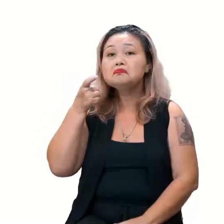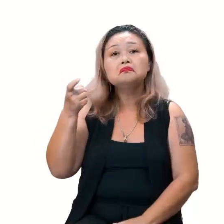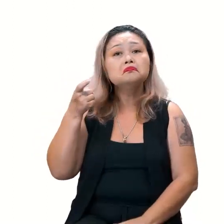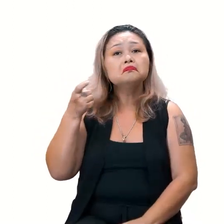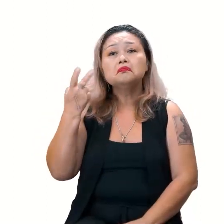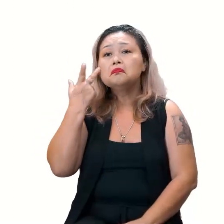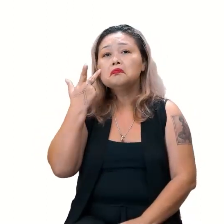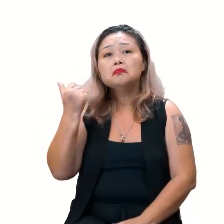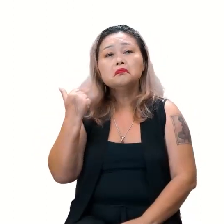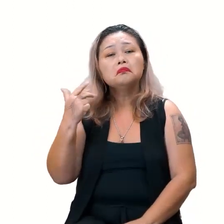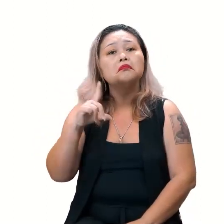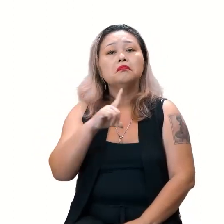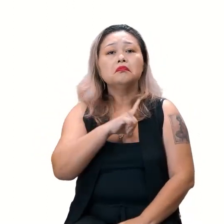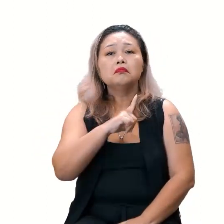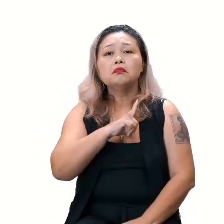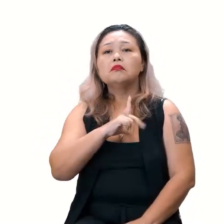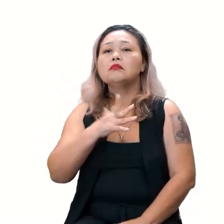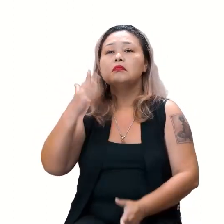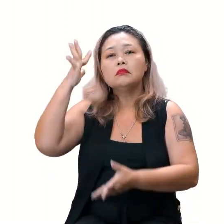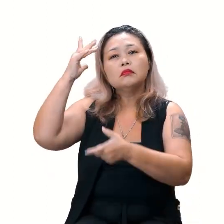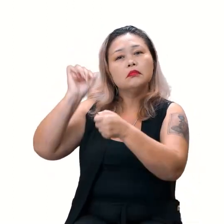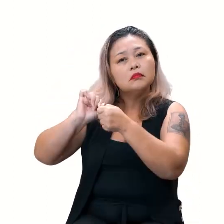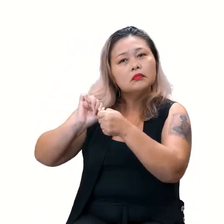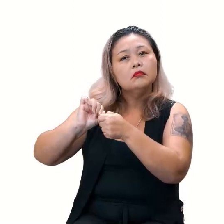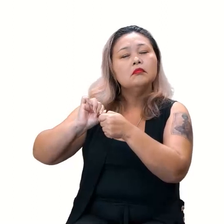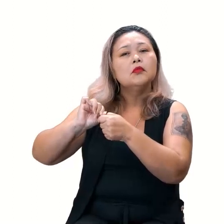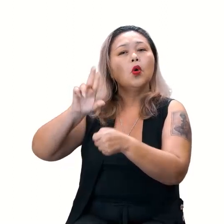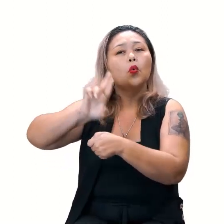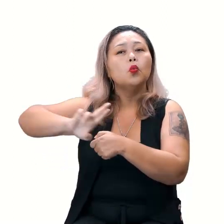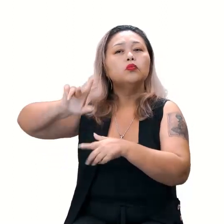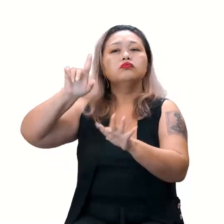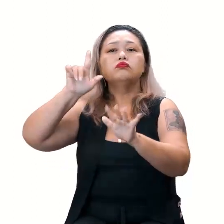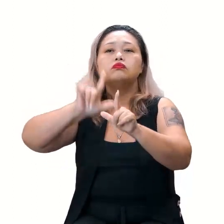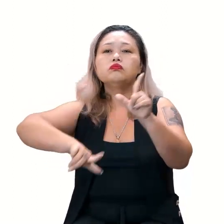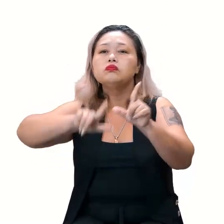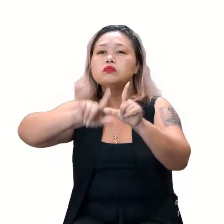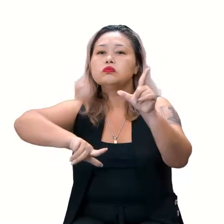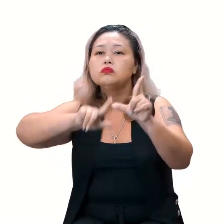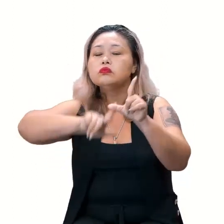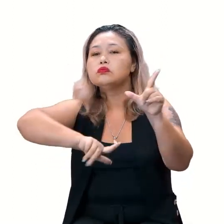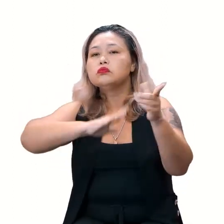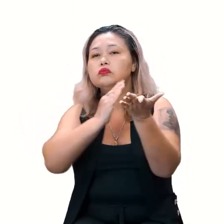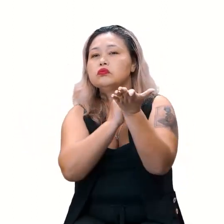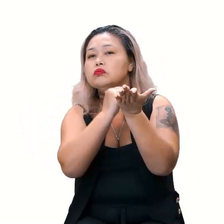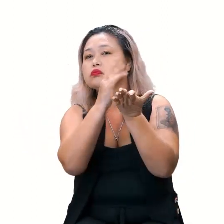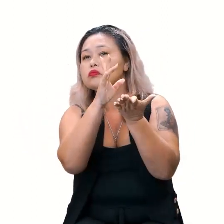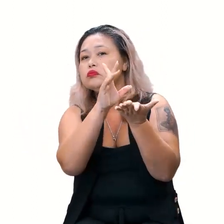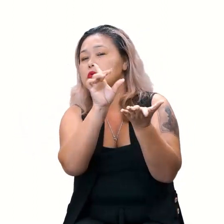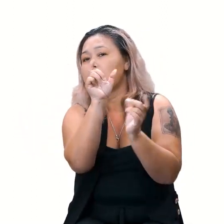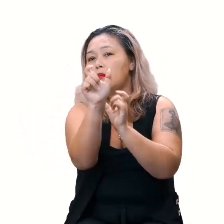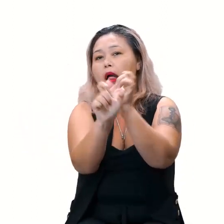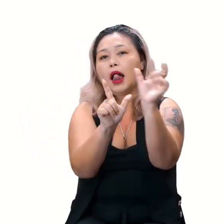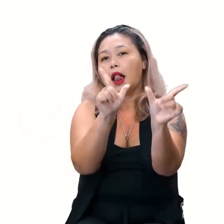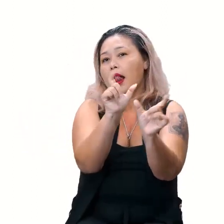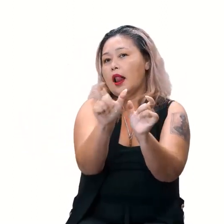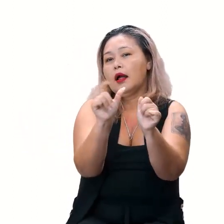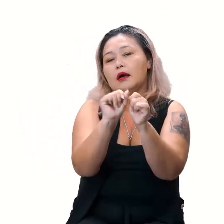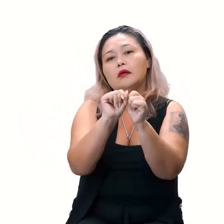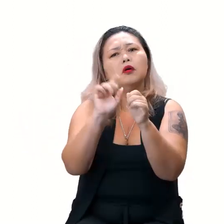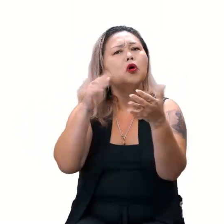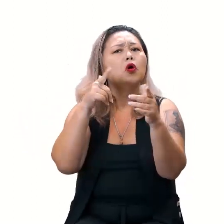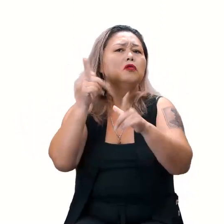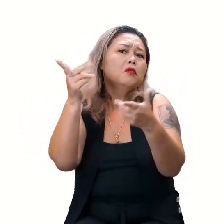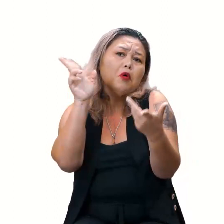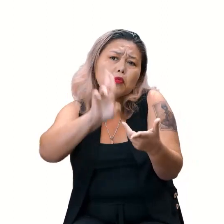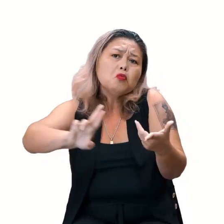eu tenho a parte intuitiva, onde eu uso as letras que são o início de cada palavra, depois eu uso a letra da